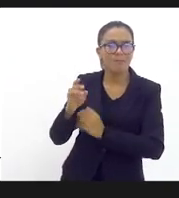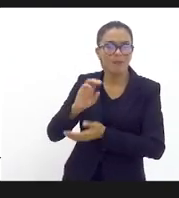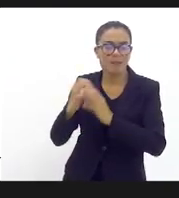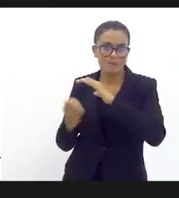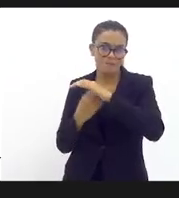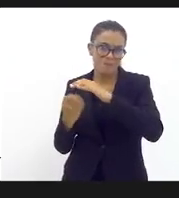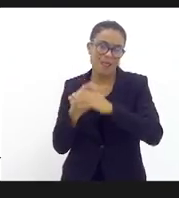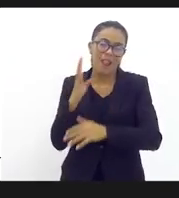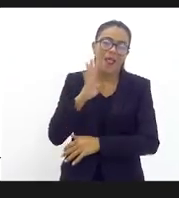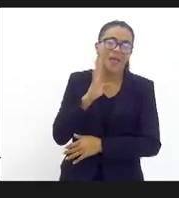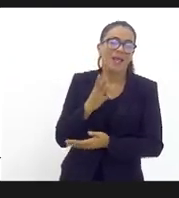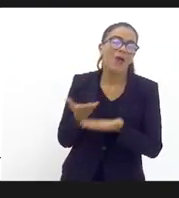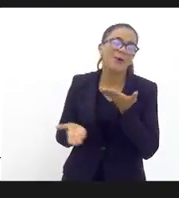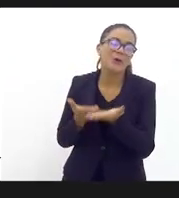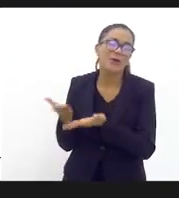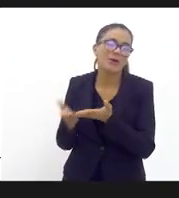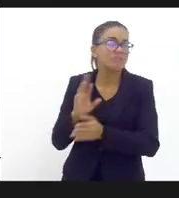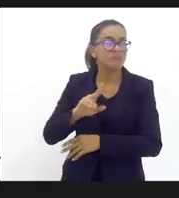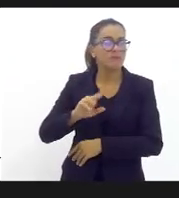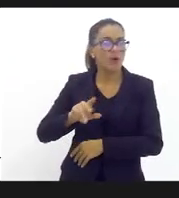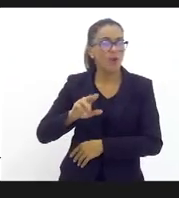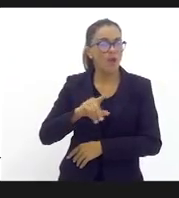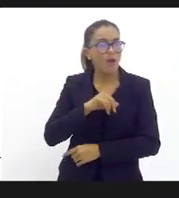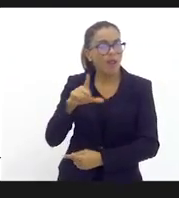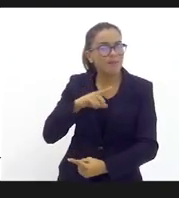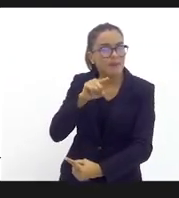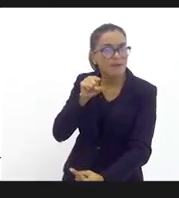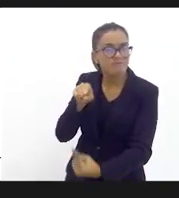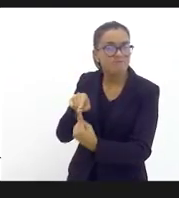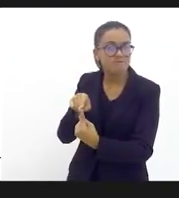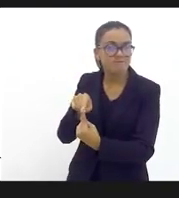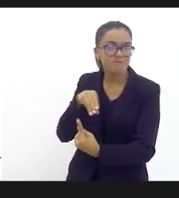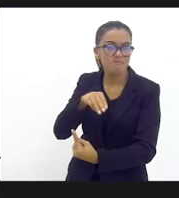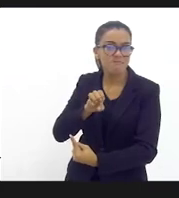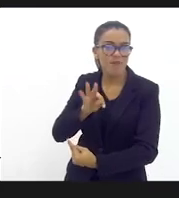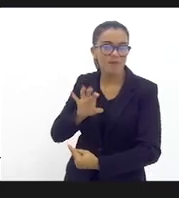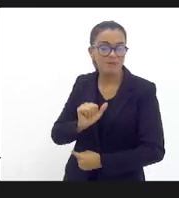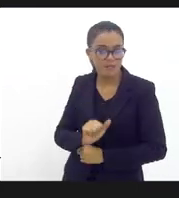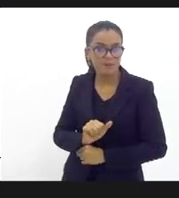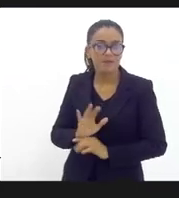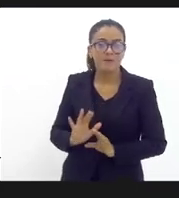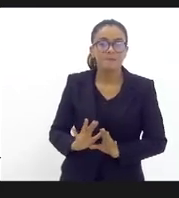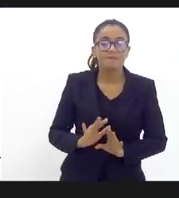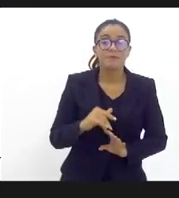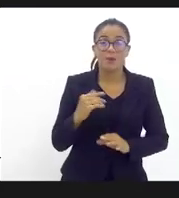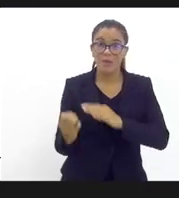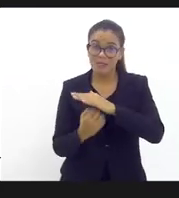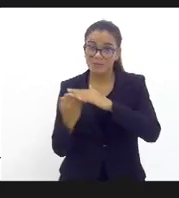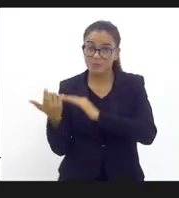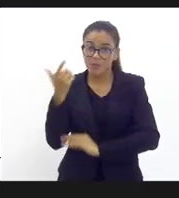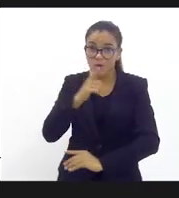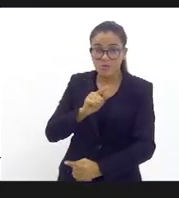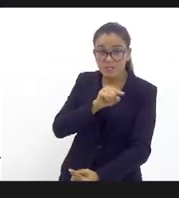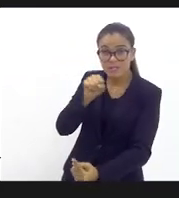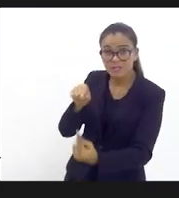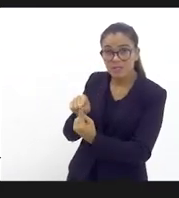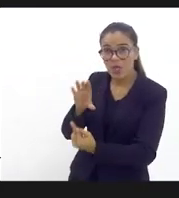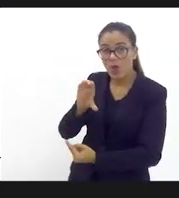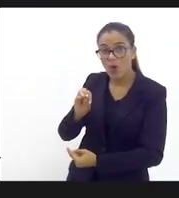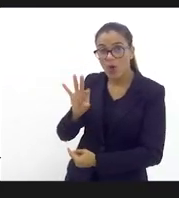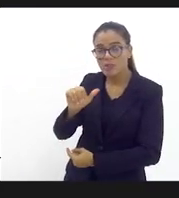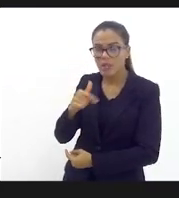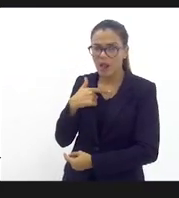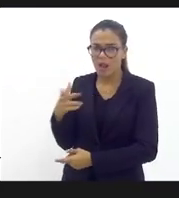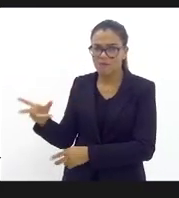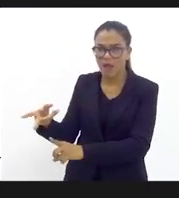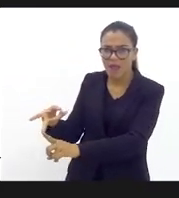a legalzinha cult. Ela está querendo bater uma cota e bater uma meta. Então, para essa empresa bater essa cota e bater essa meta, ela não tem que pegar esse corpo